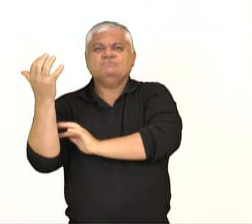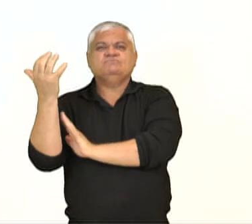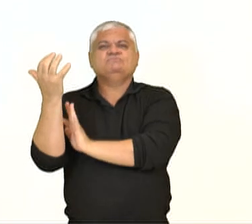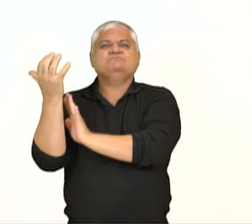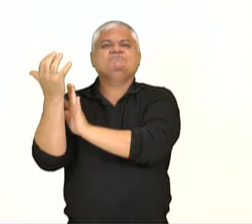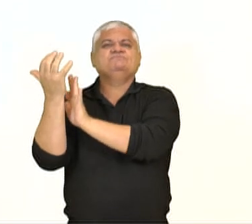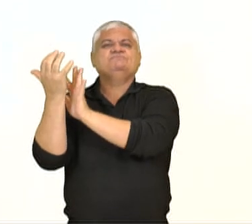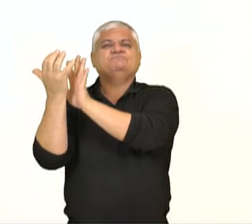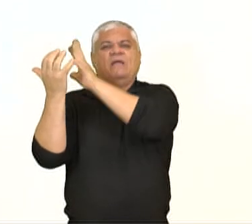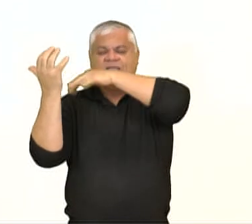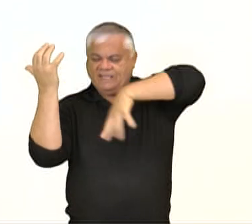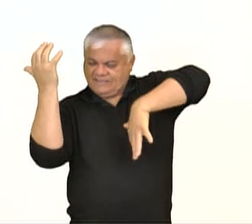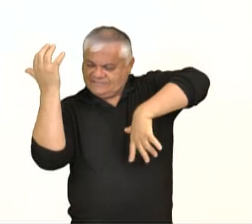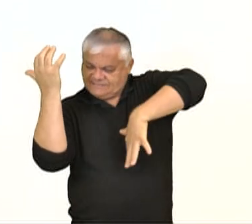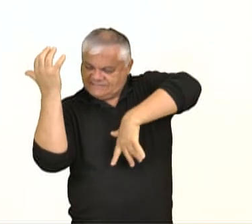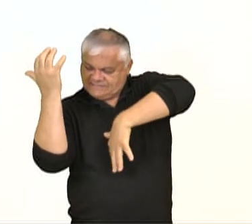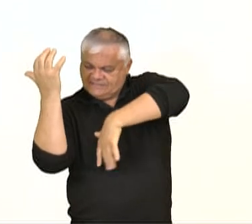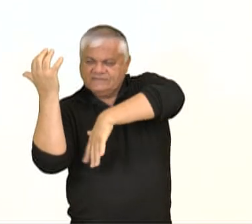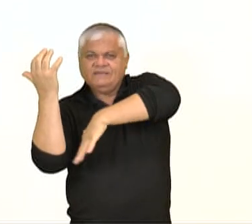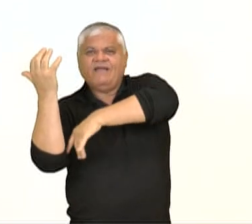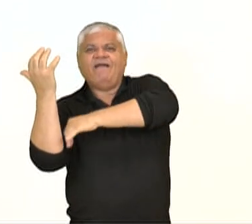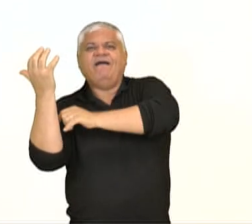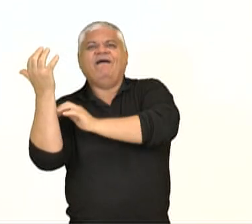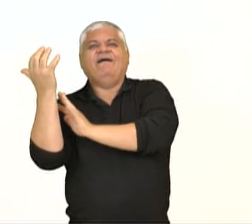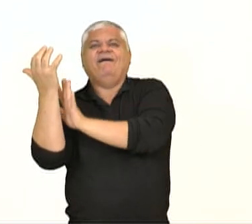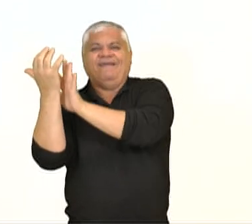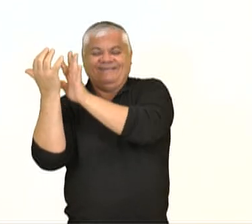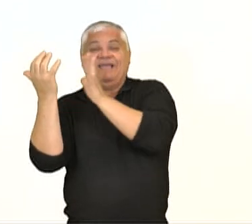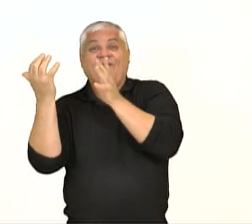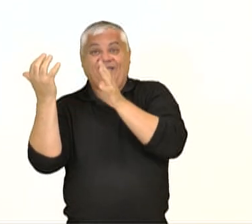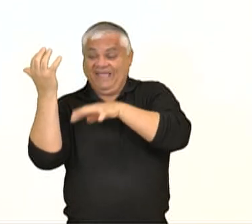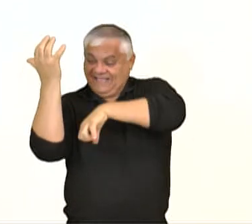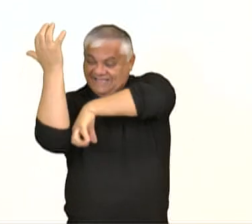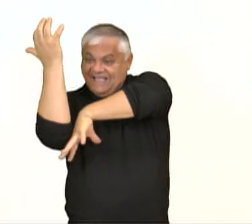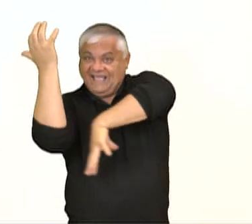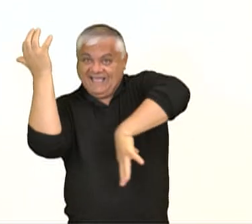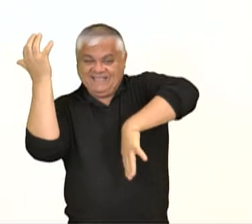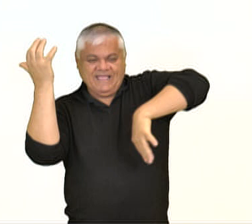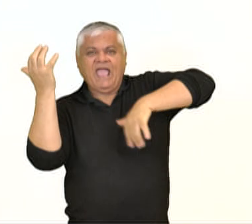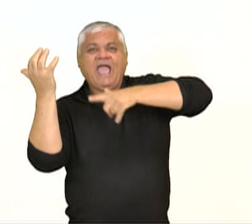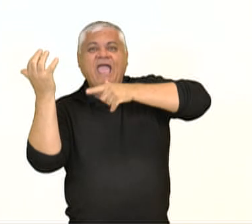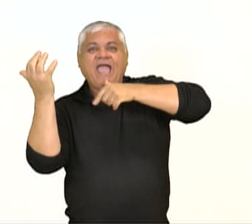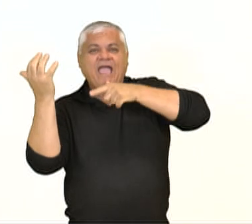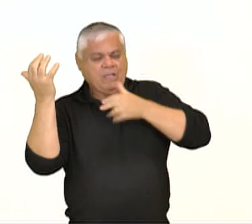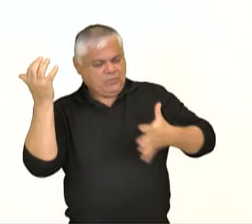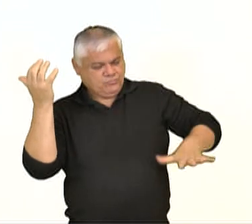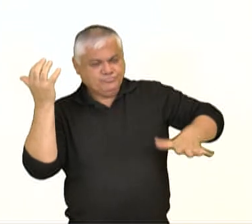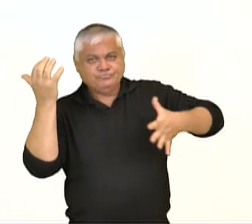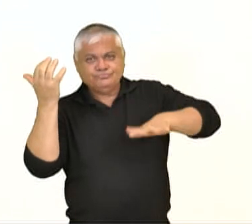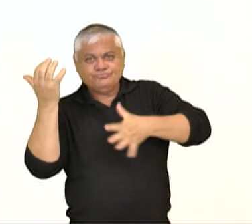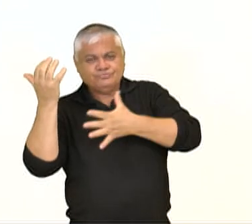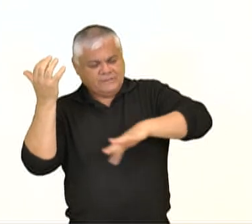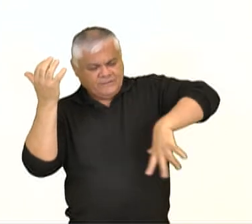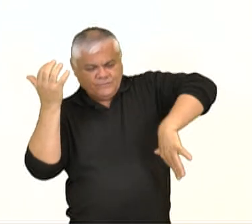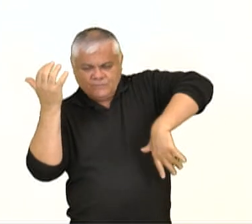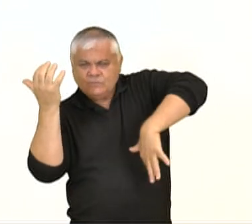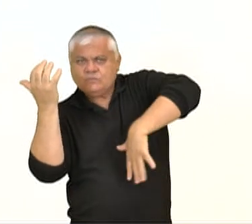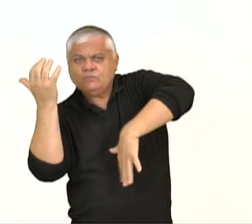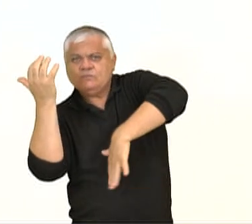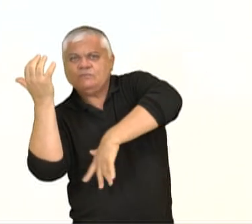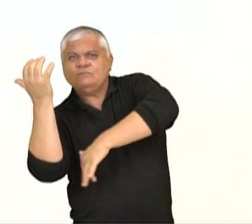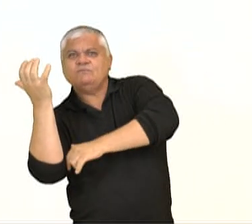através das suas raízes. As raízes absorvem, elas sugam a água que está presente no solo